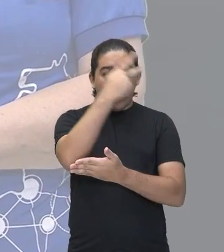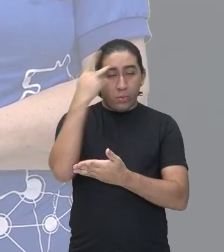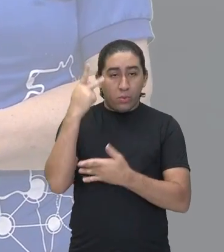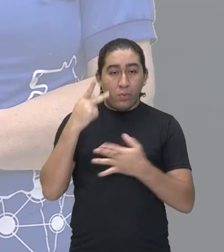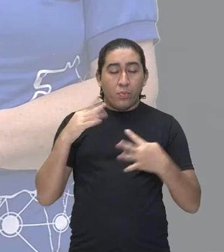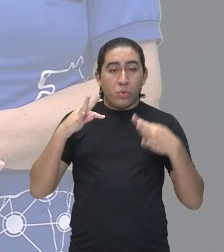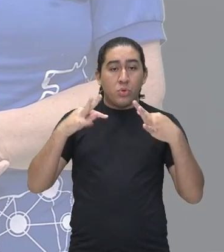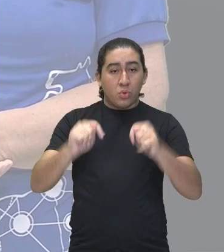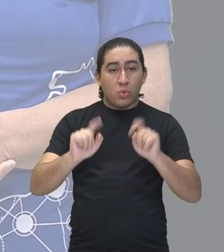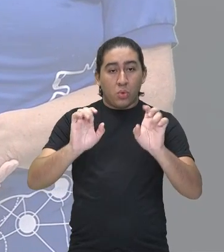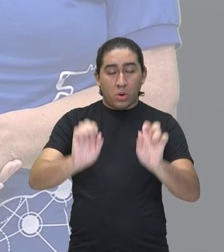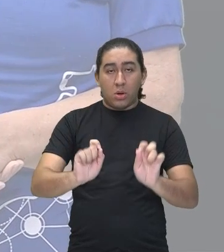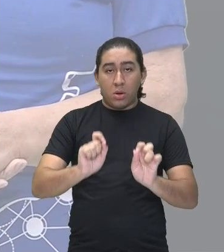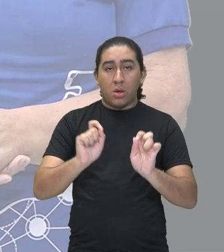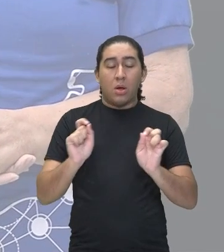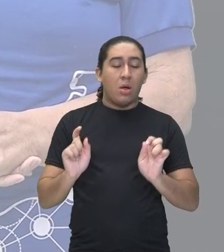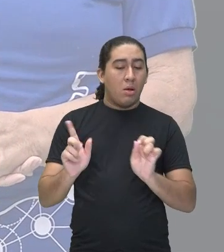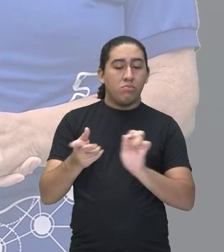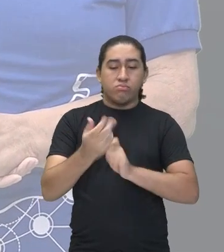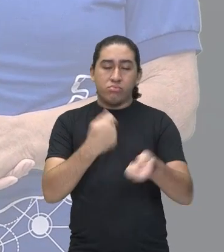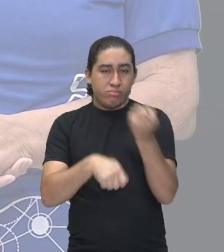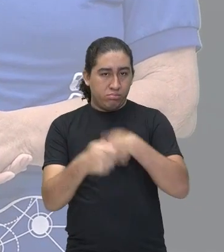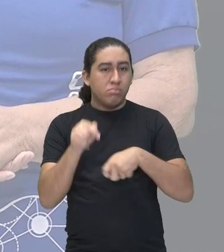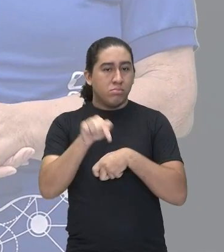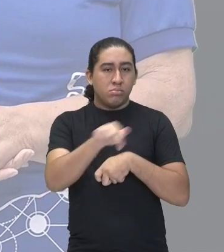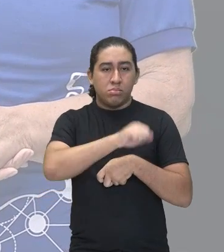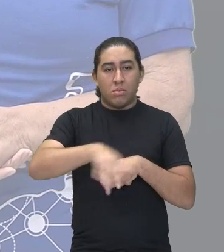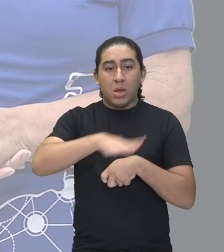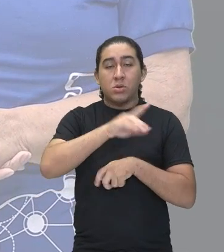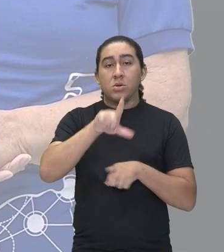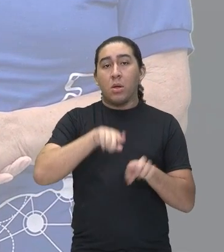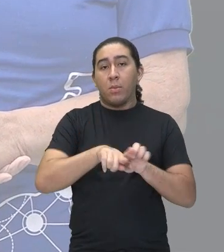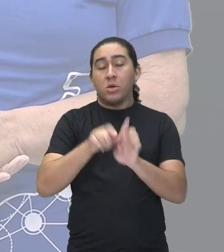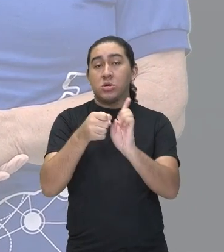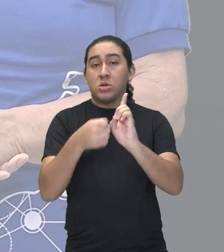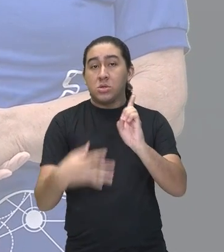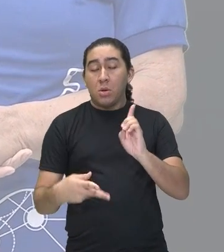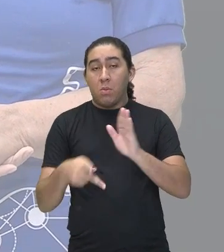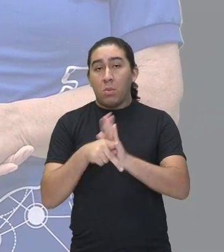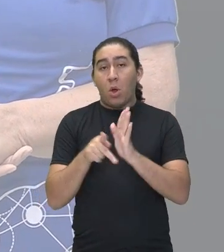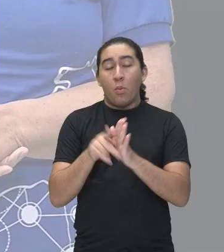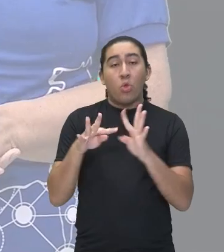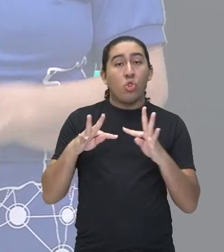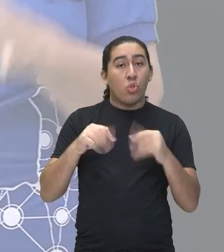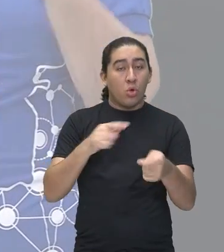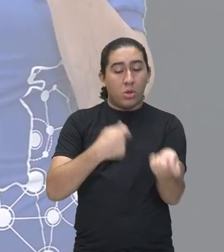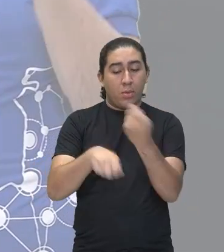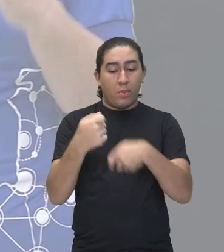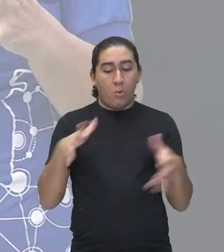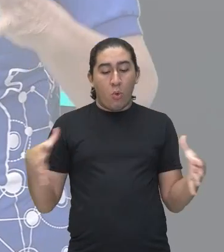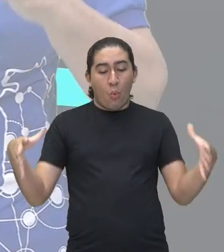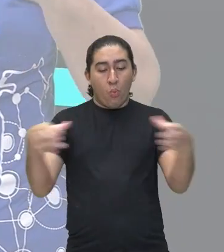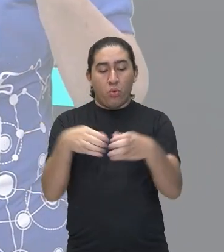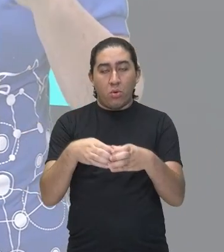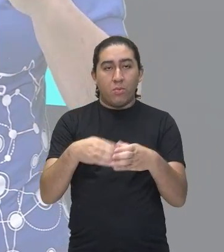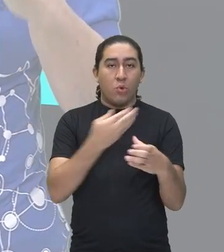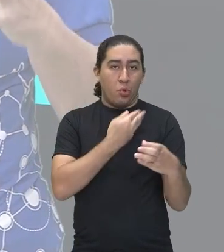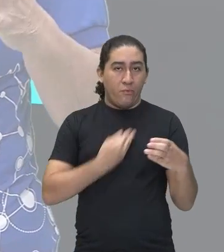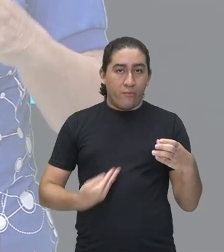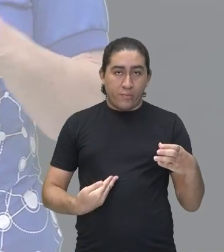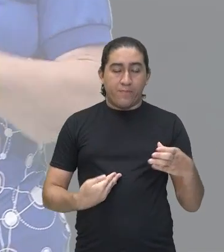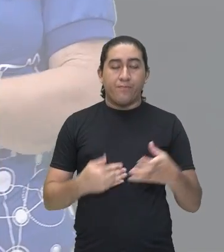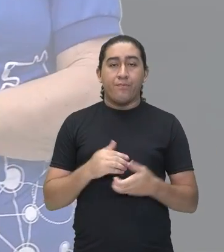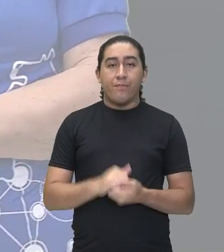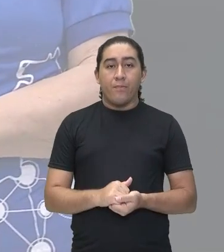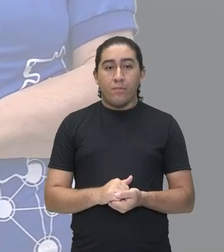si todos os negócios. Descrição sobre a centralização dos negócios do governo. Está centralizando,